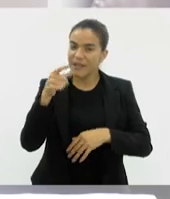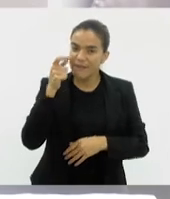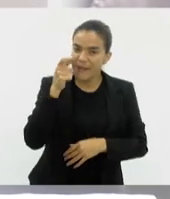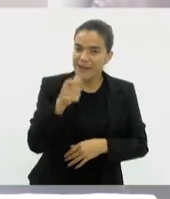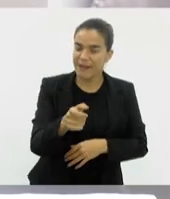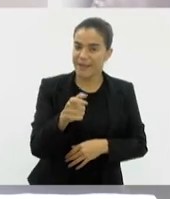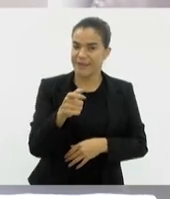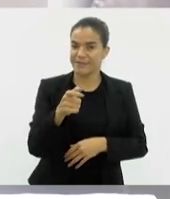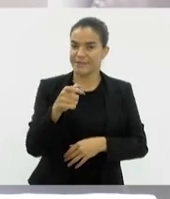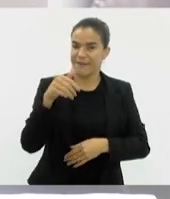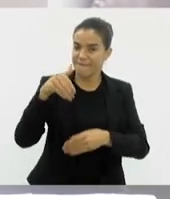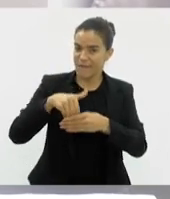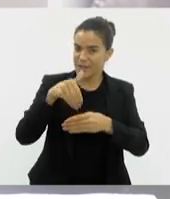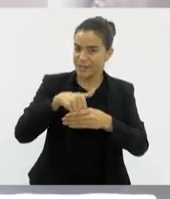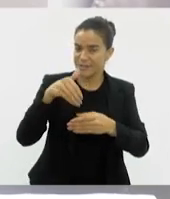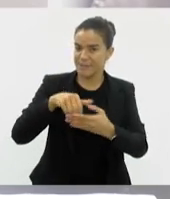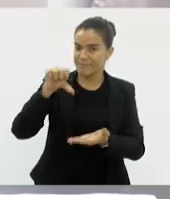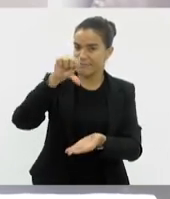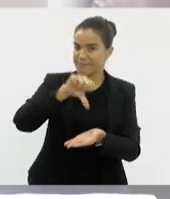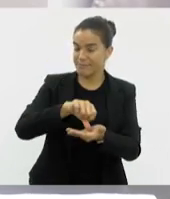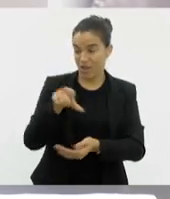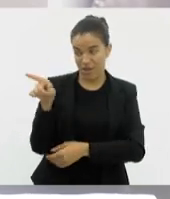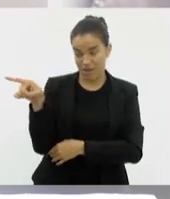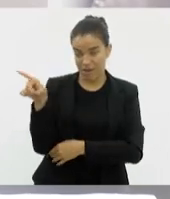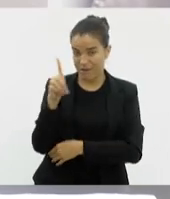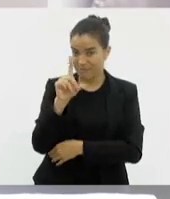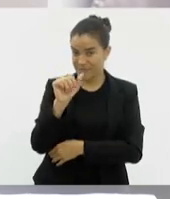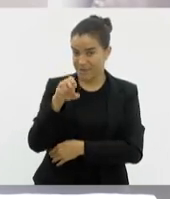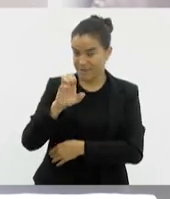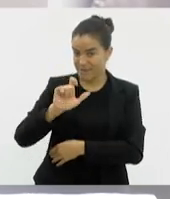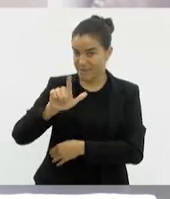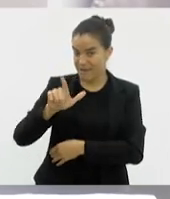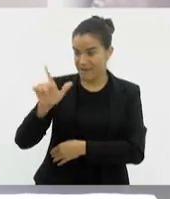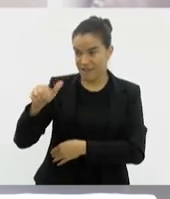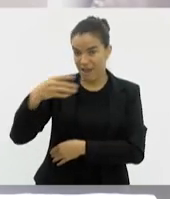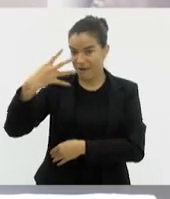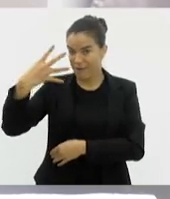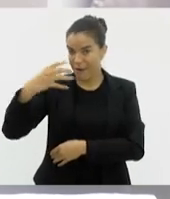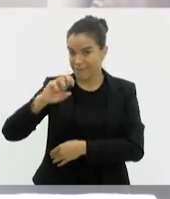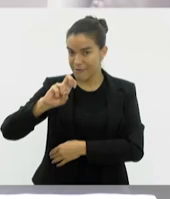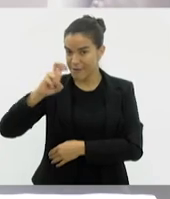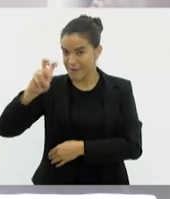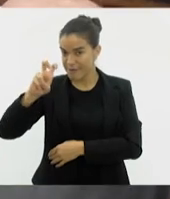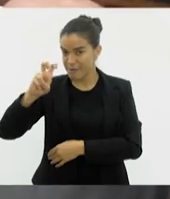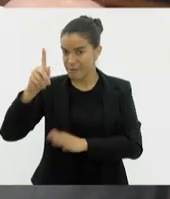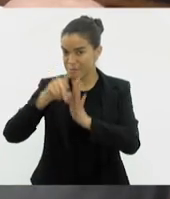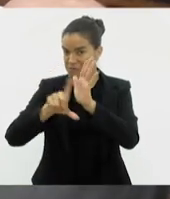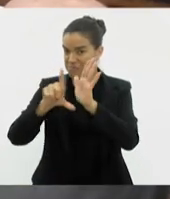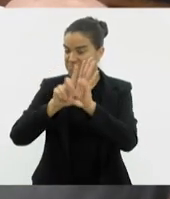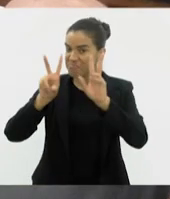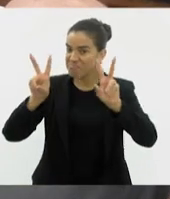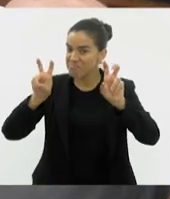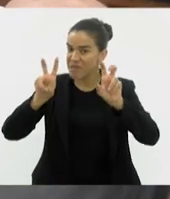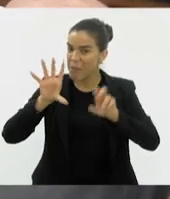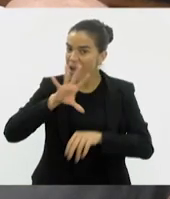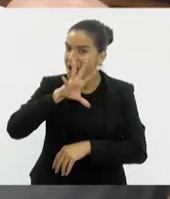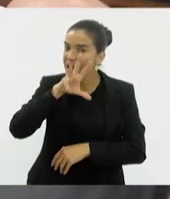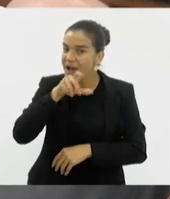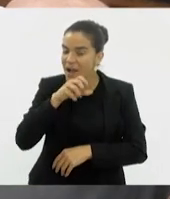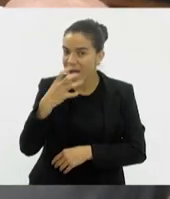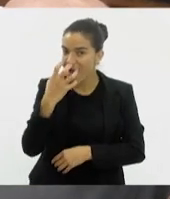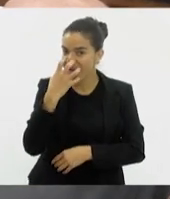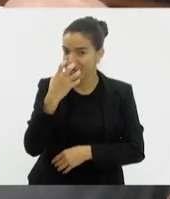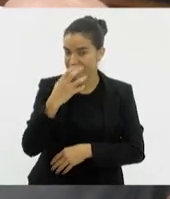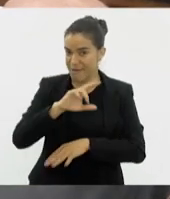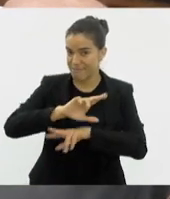o senhor abre o seu olho, porque o Daniel Librelon é o quarto ou quinto projeto sobre tema animal. Acho que ele está se qualificando para ser